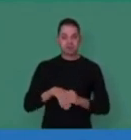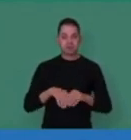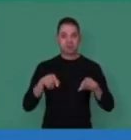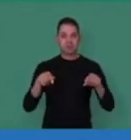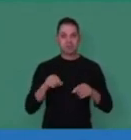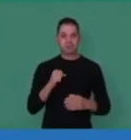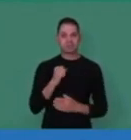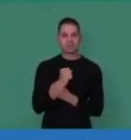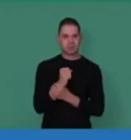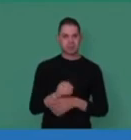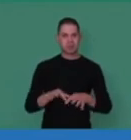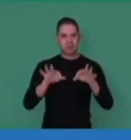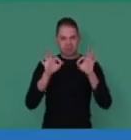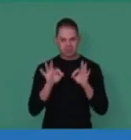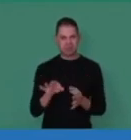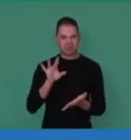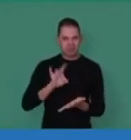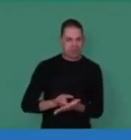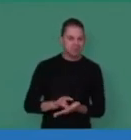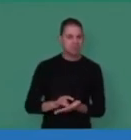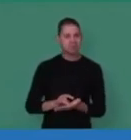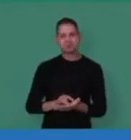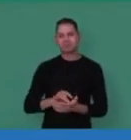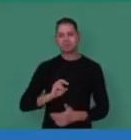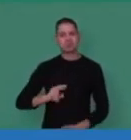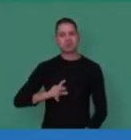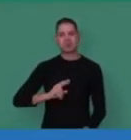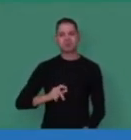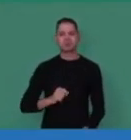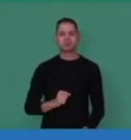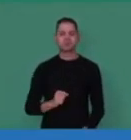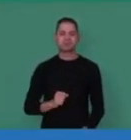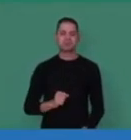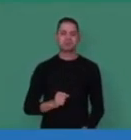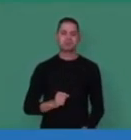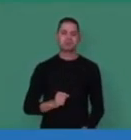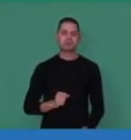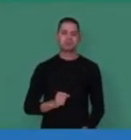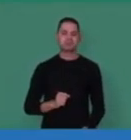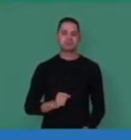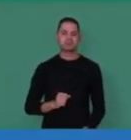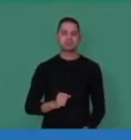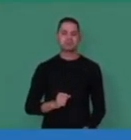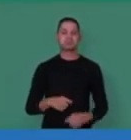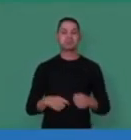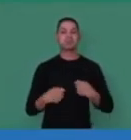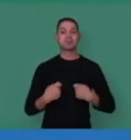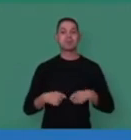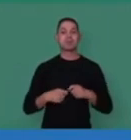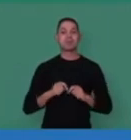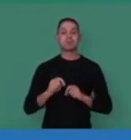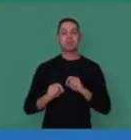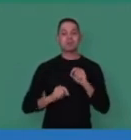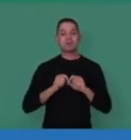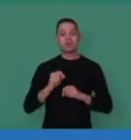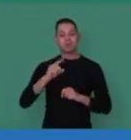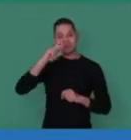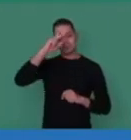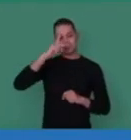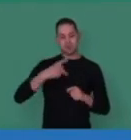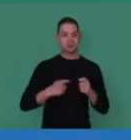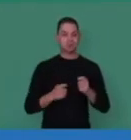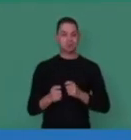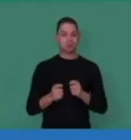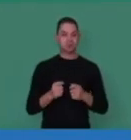de que vá ser uma verdade, que vá virar lei. Nós precisamos que haja uma autocontenção de